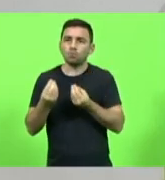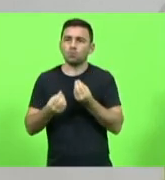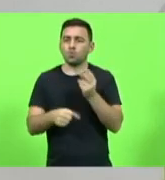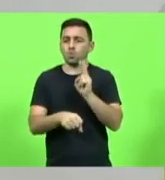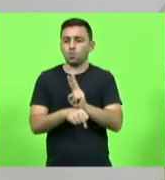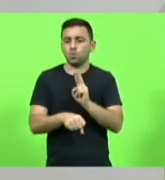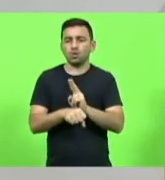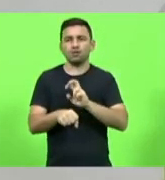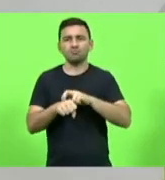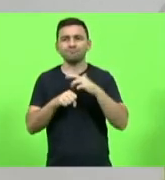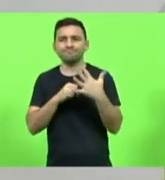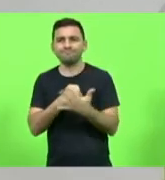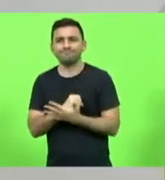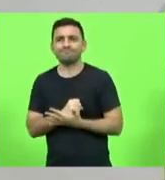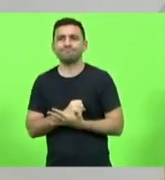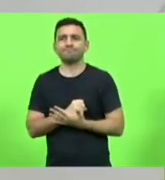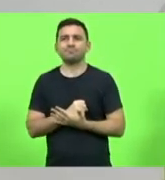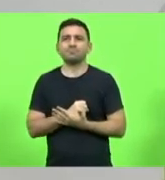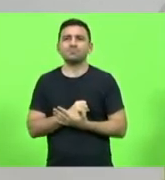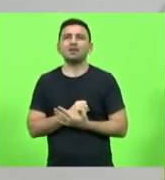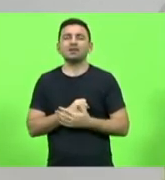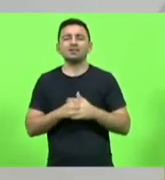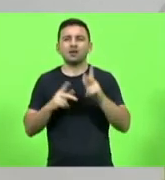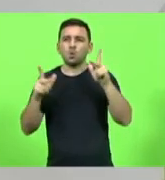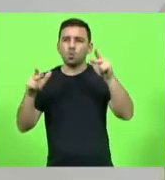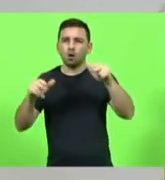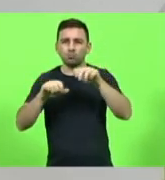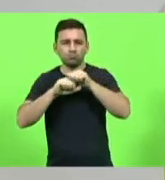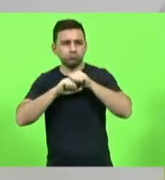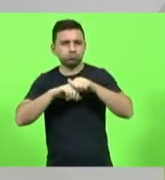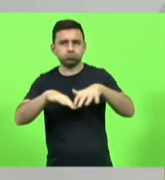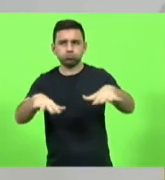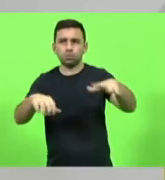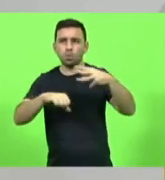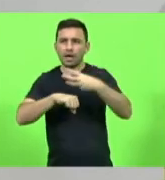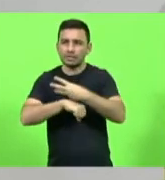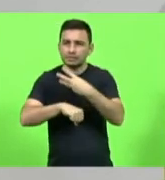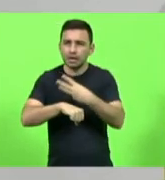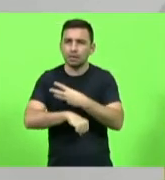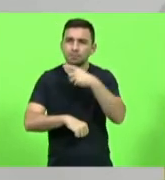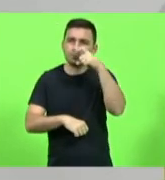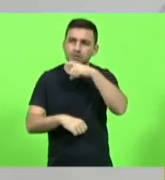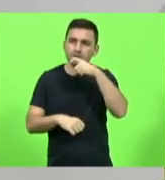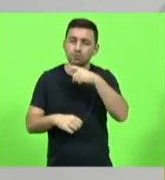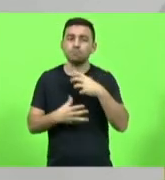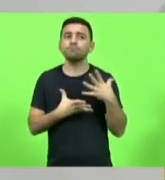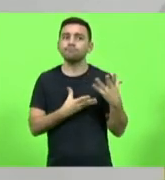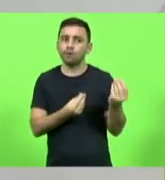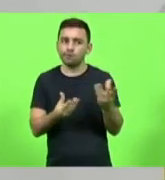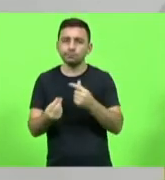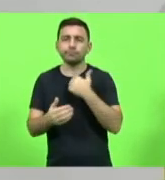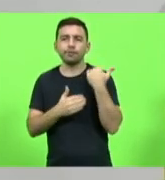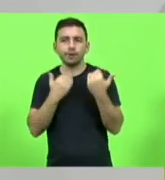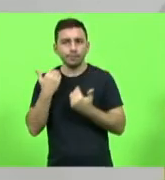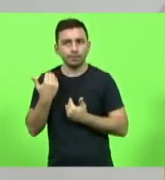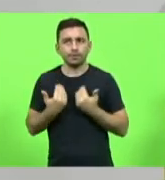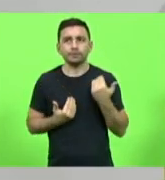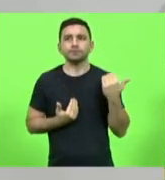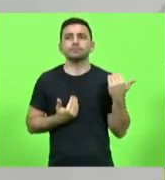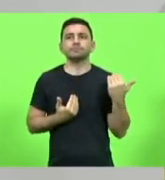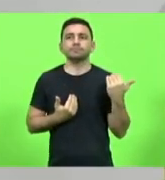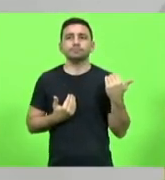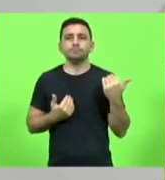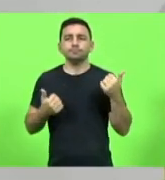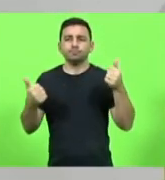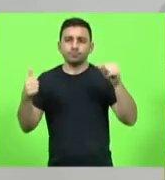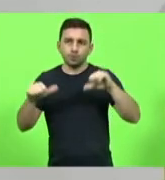que se esparramaram como vírus pelo WhatsApp e já provocaram muitas e muitas mortes por esse